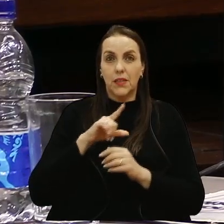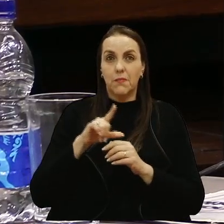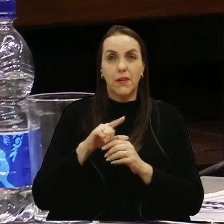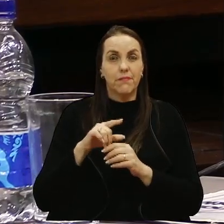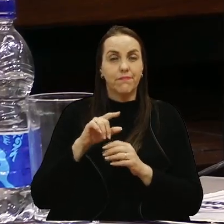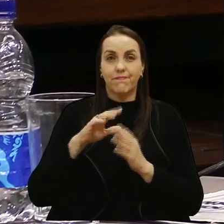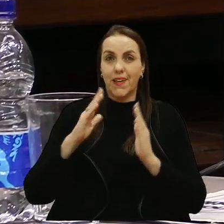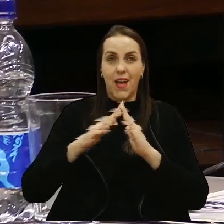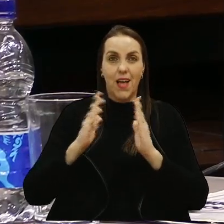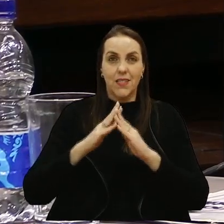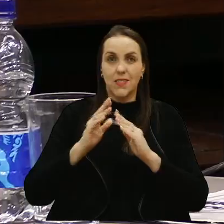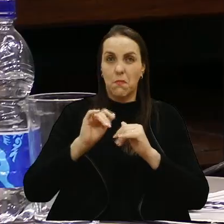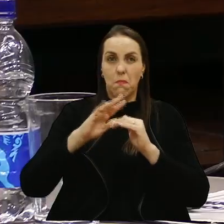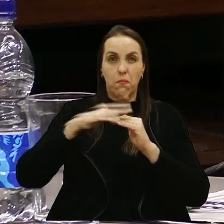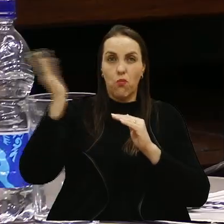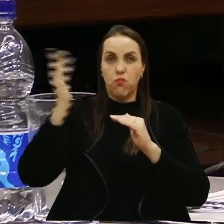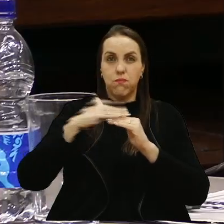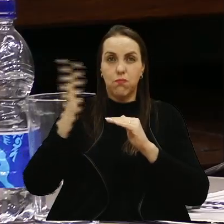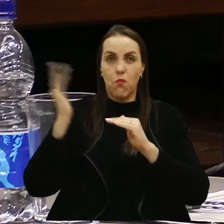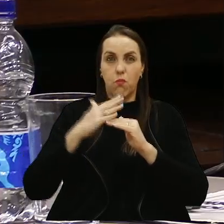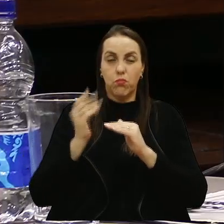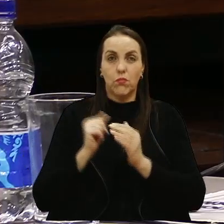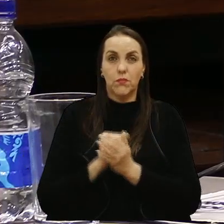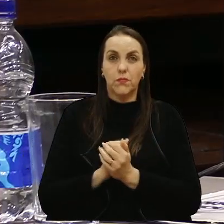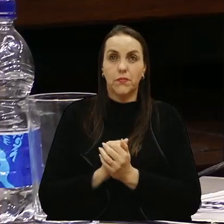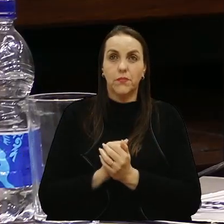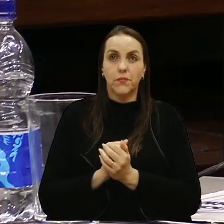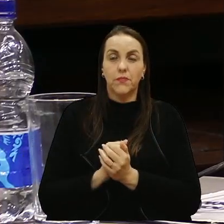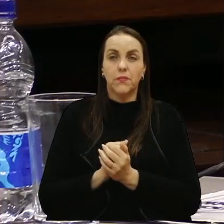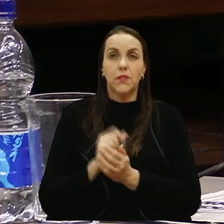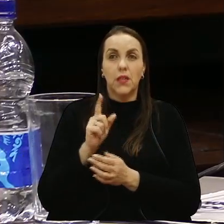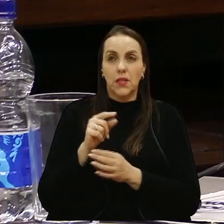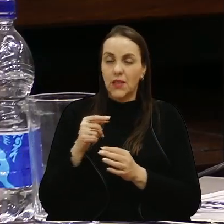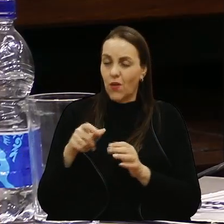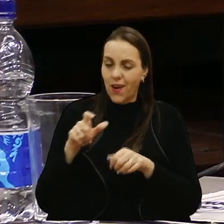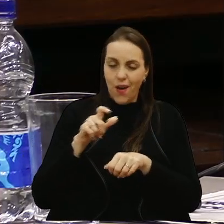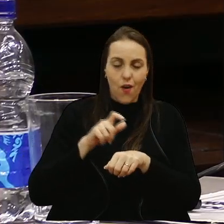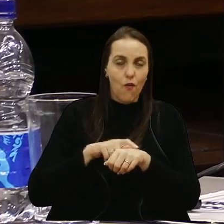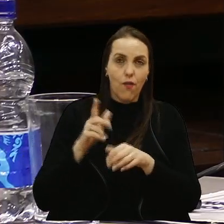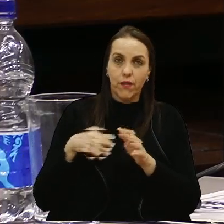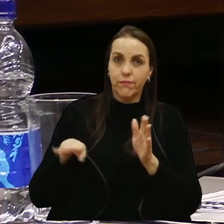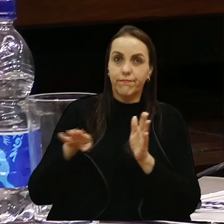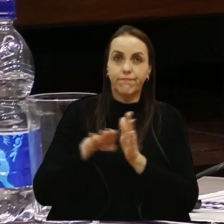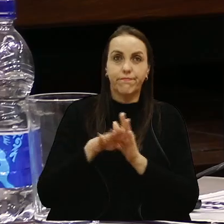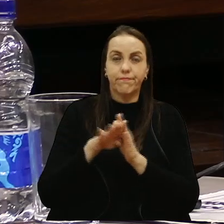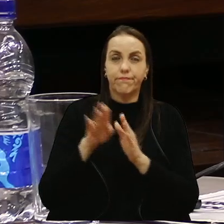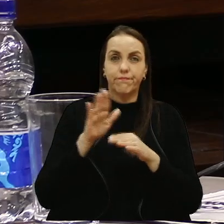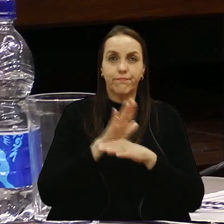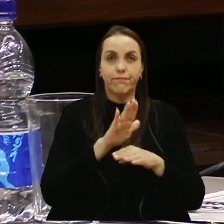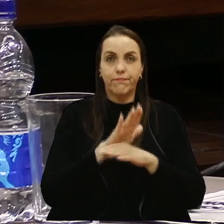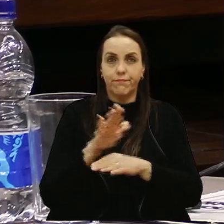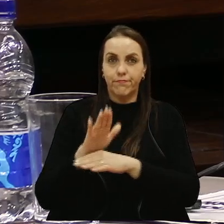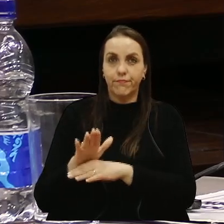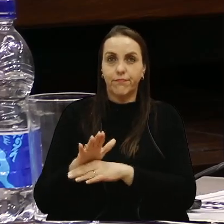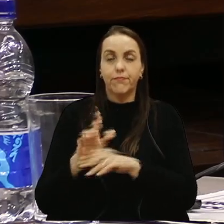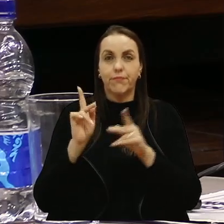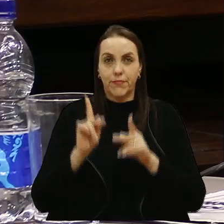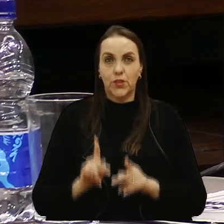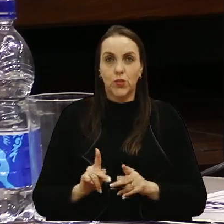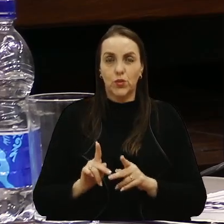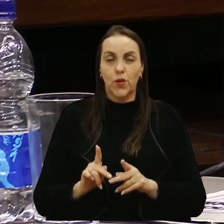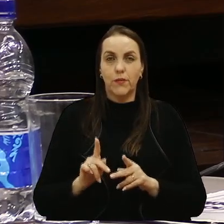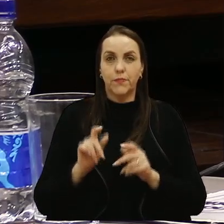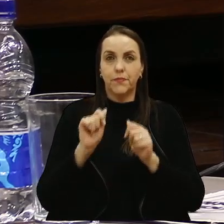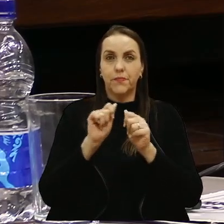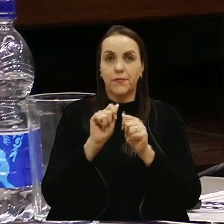casas. E prontamente o senhor veio para dar assistência ao pessoal da Assembleia de Deus e aos